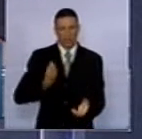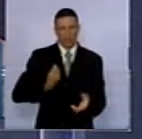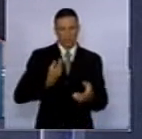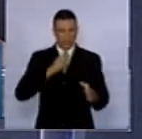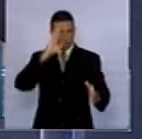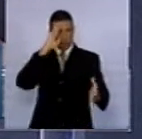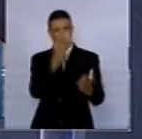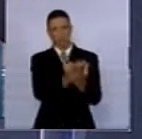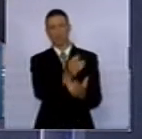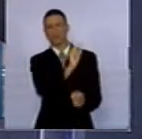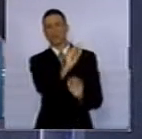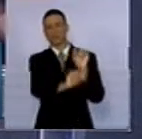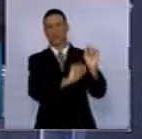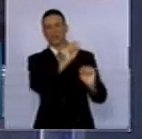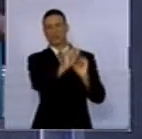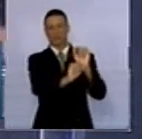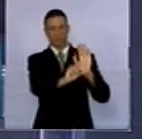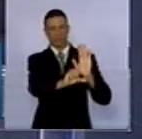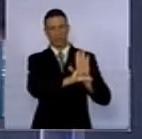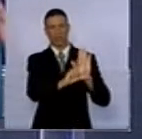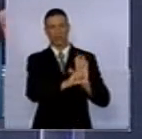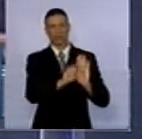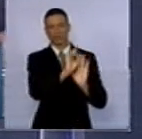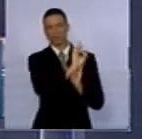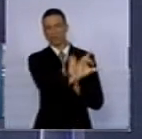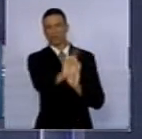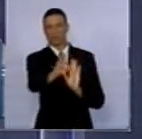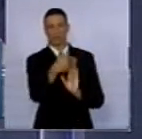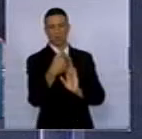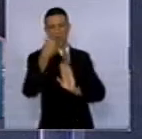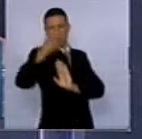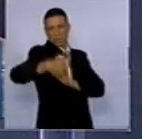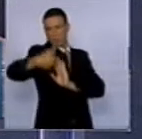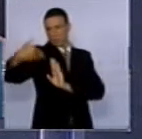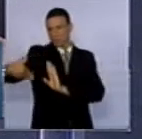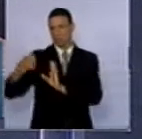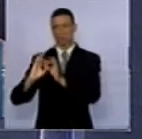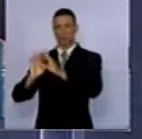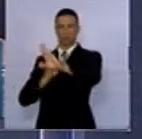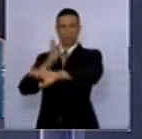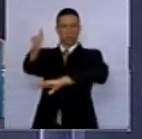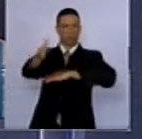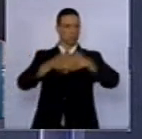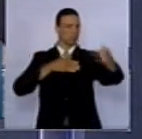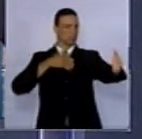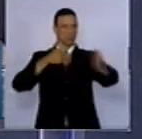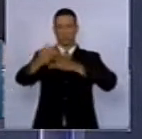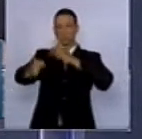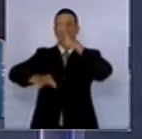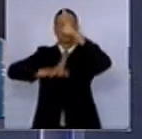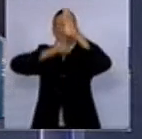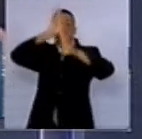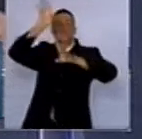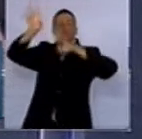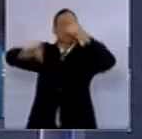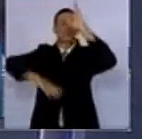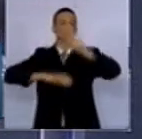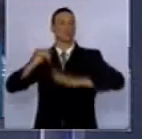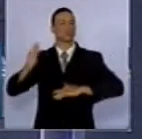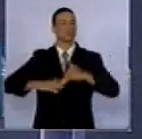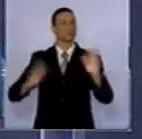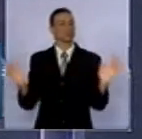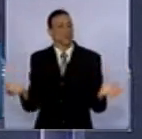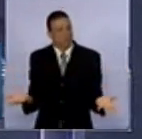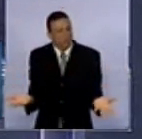acredita é a lei do Liber geral cada um pede onde quer vai para onde quer faz o que bem entende do jeito que quiser